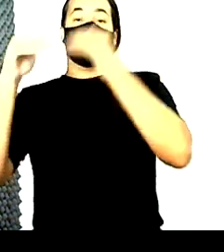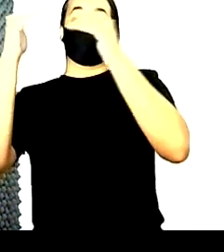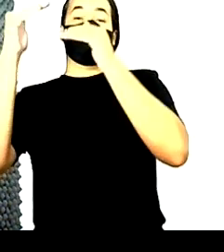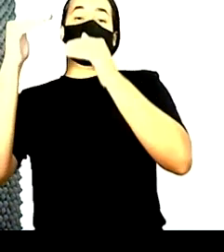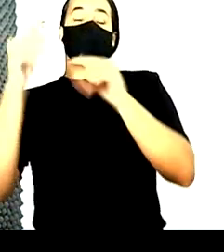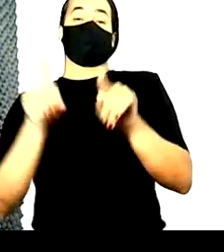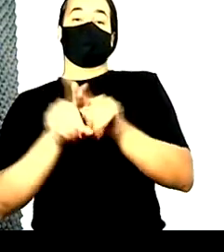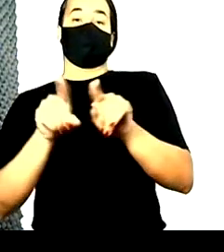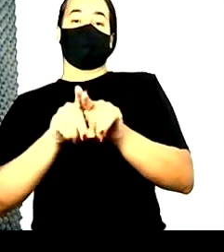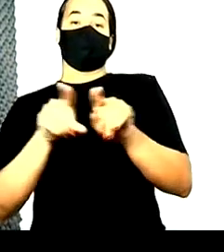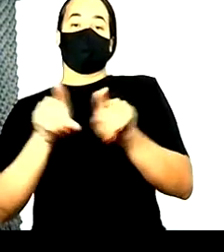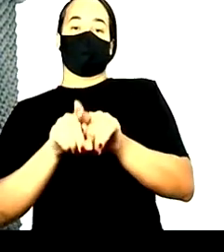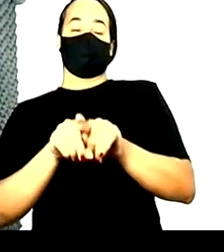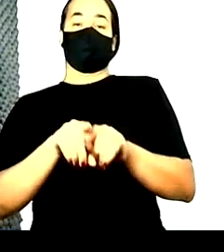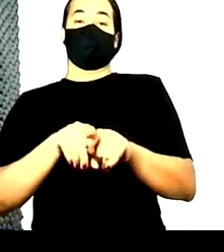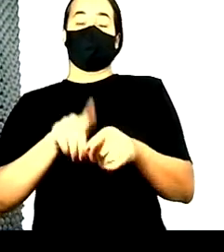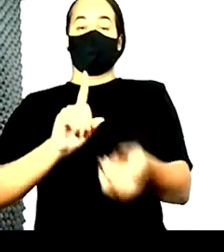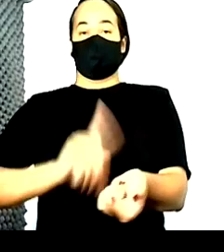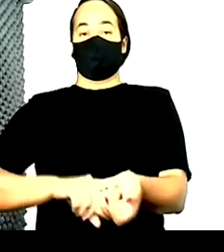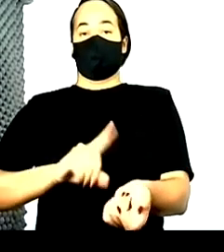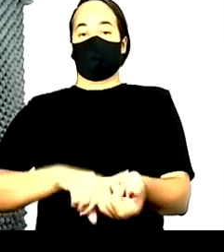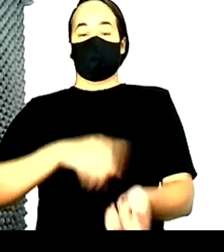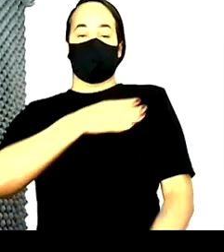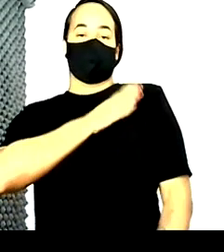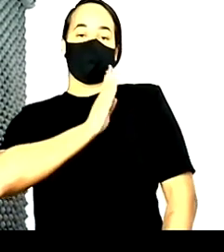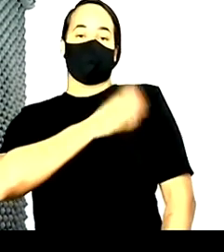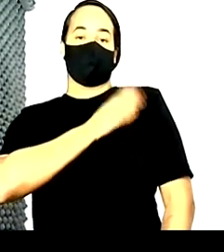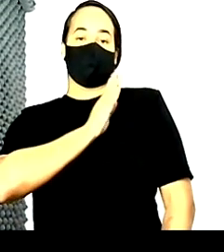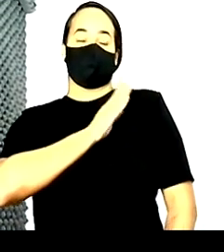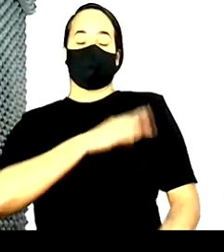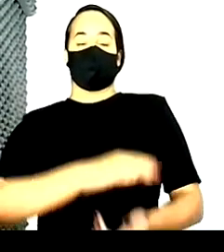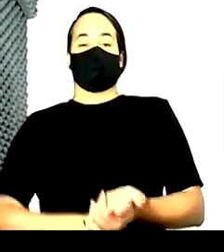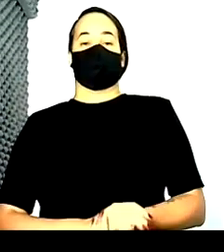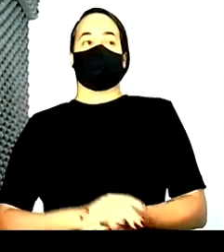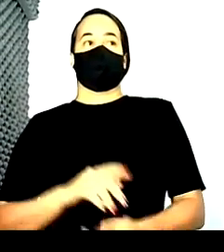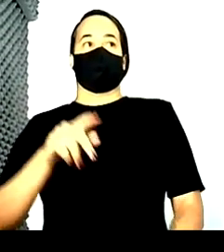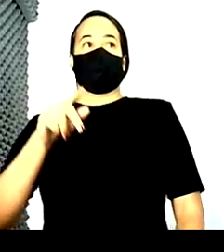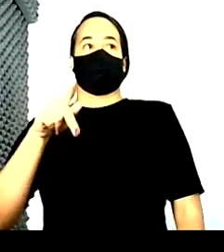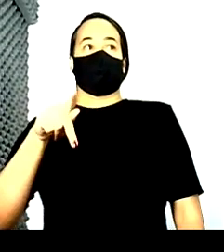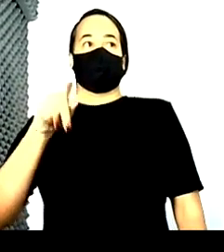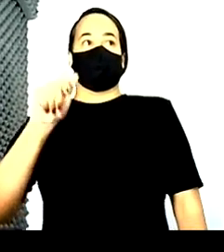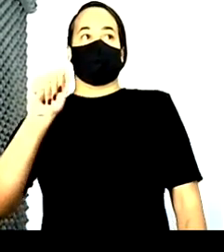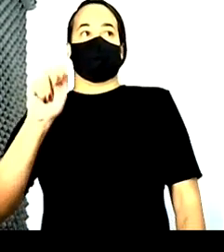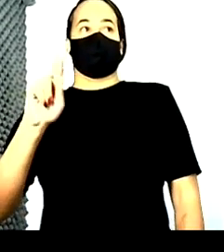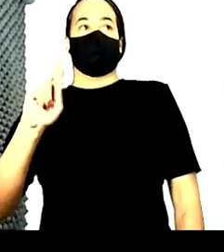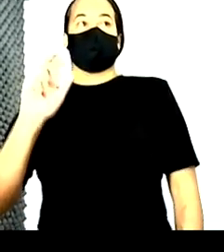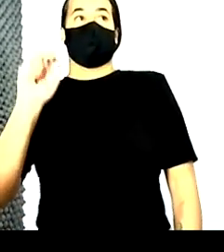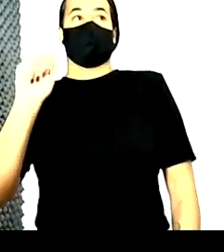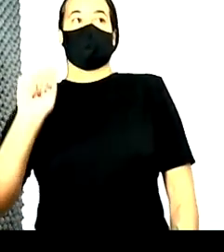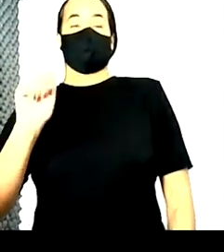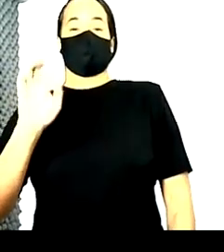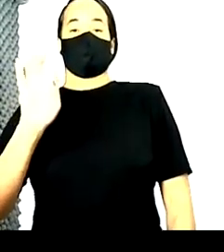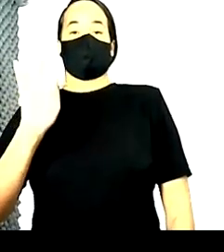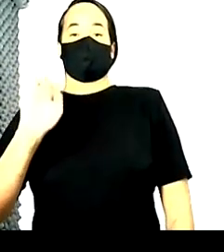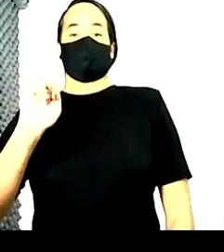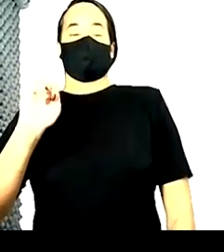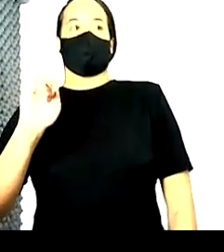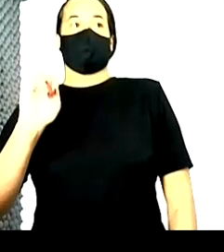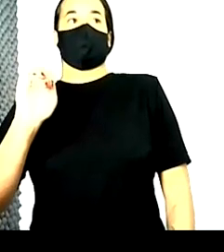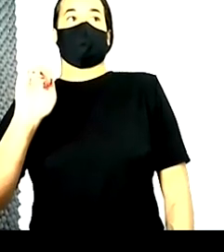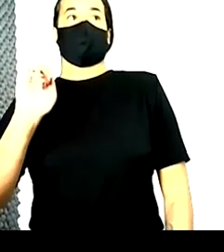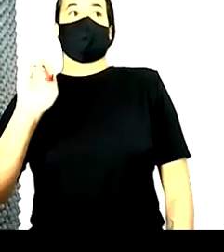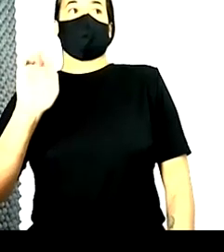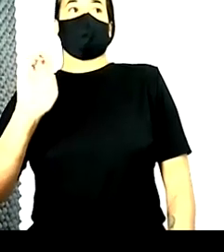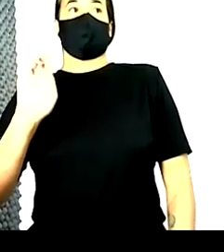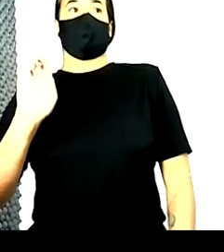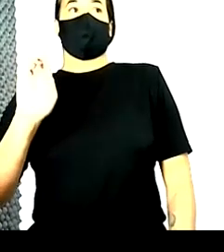cardíaco. Já as paratireoides são 4 pequenas glândulas que vão ser localizadas atrás da tireoide. O que